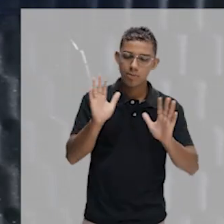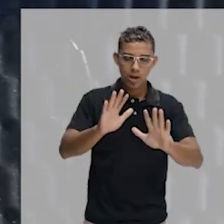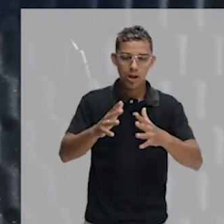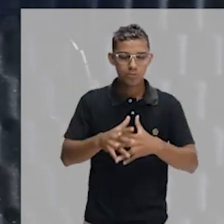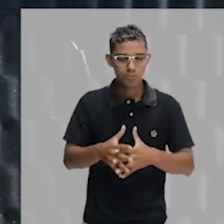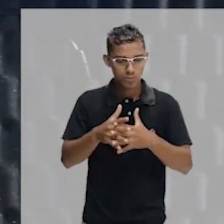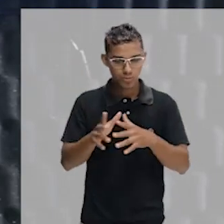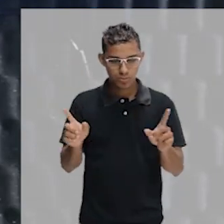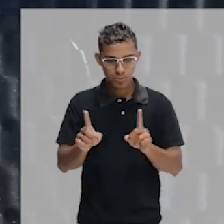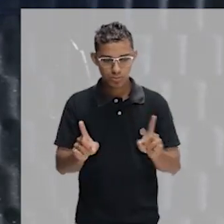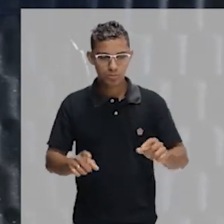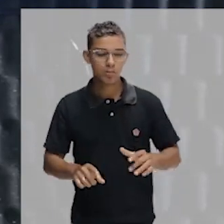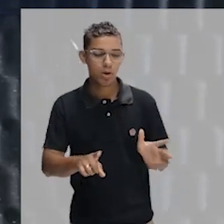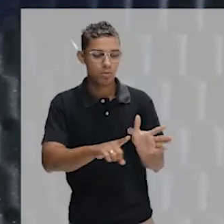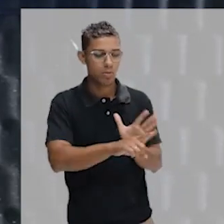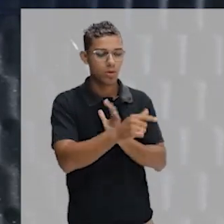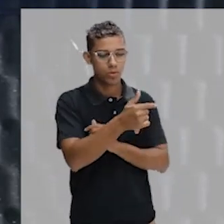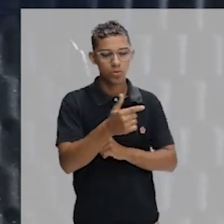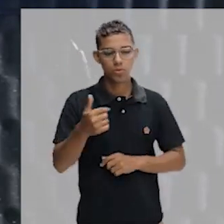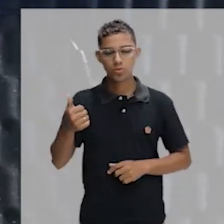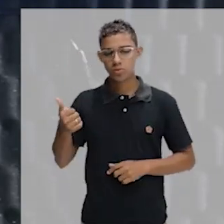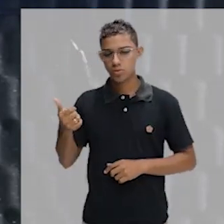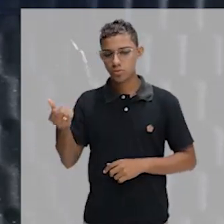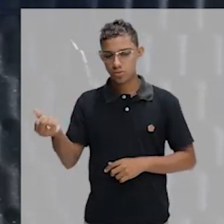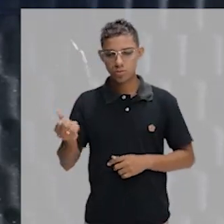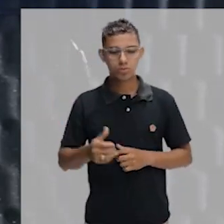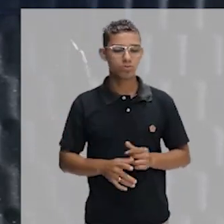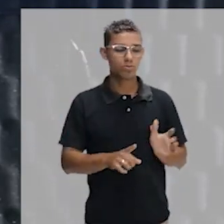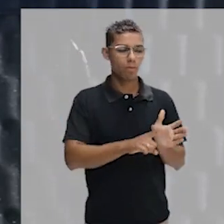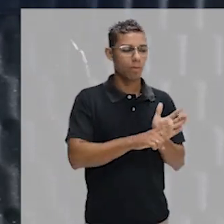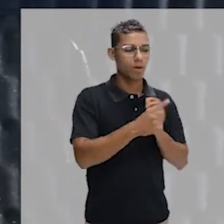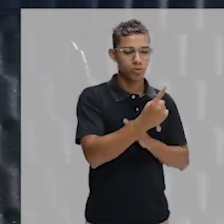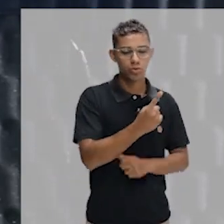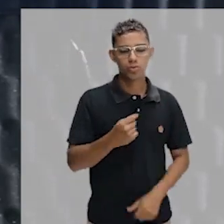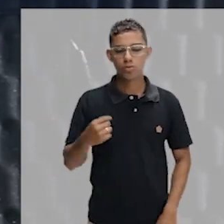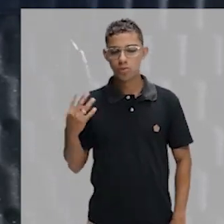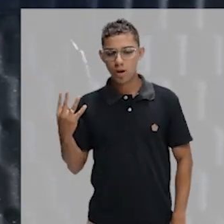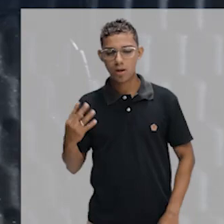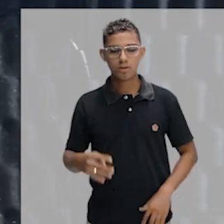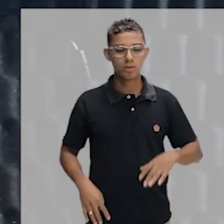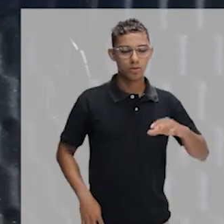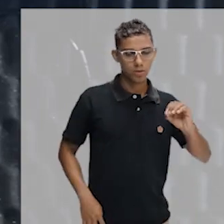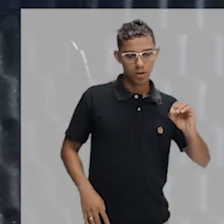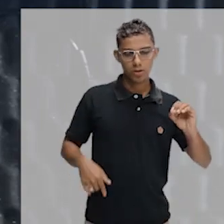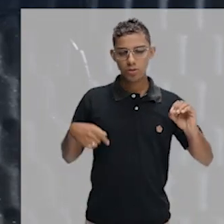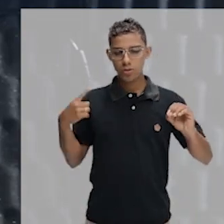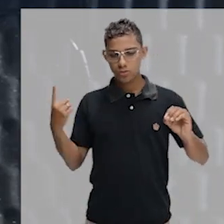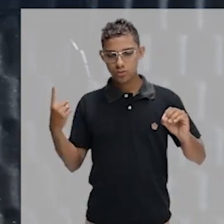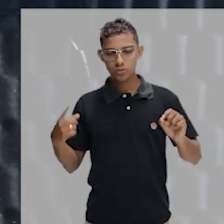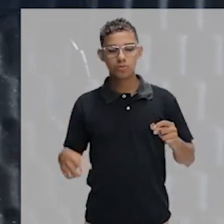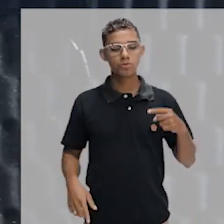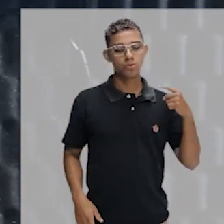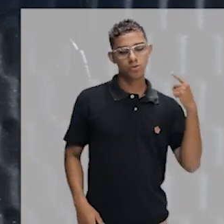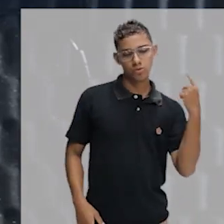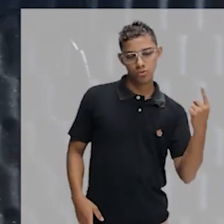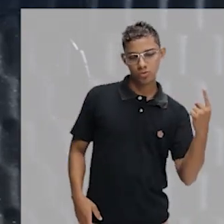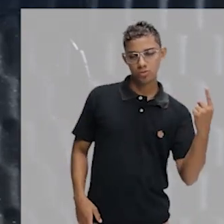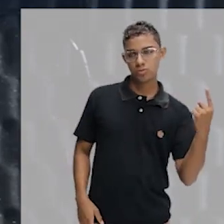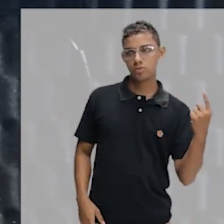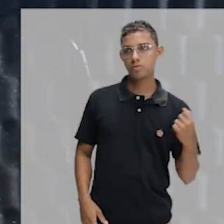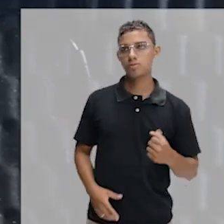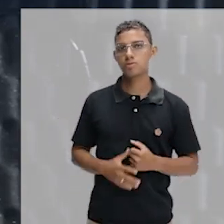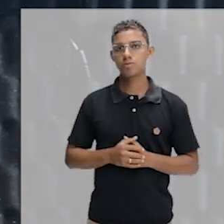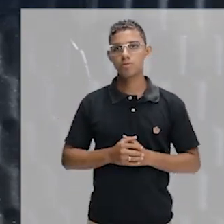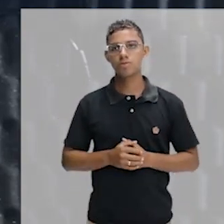menos dois com 16 - 1 com 4 0 com um ponto característico de toda